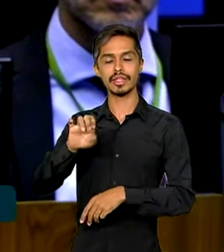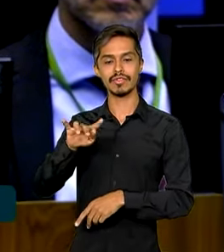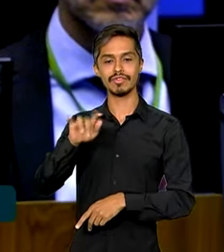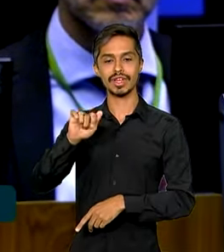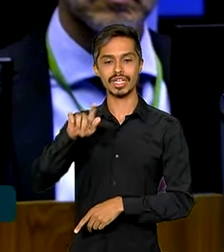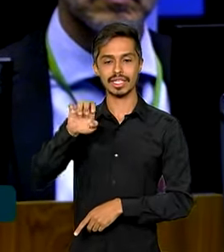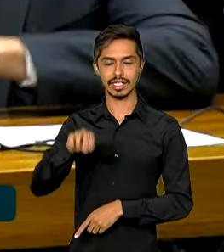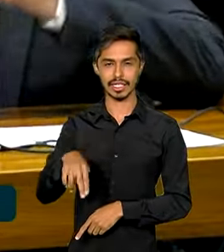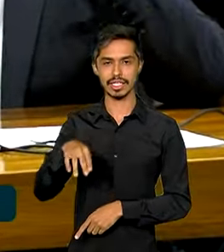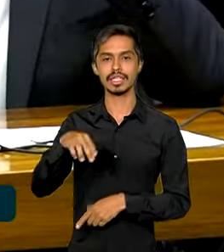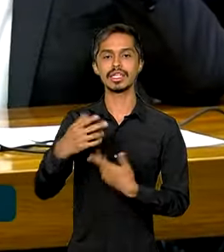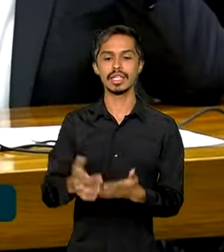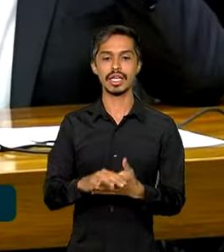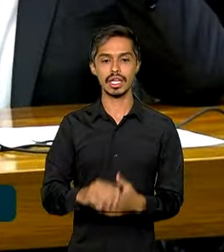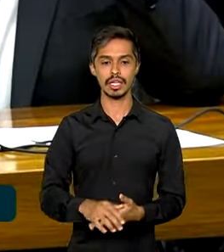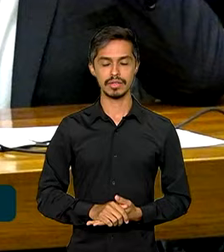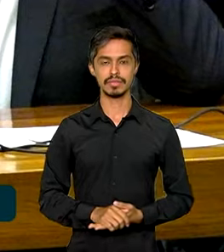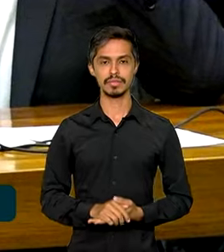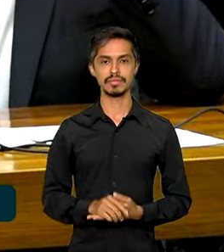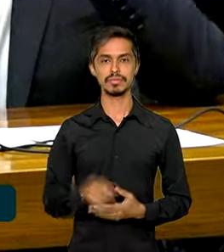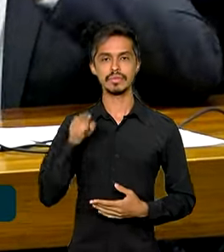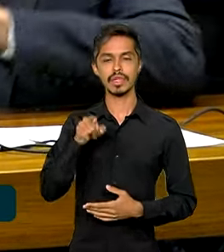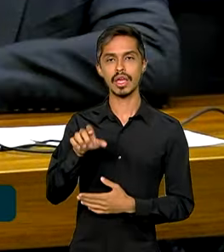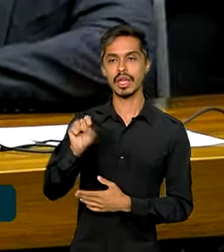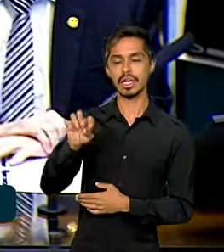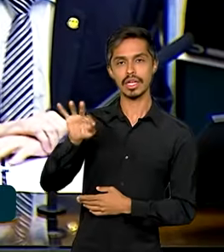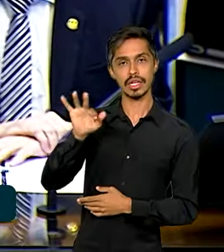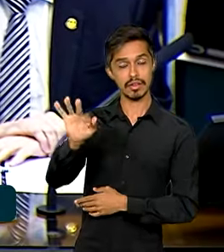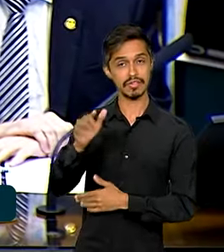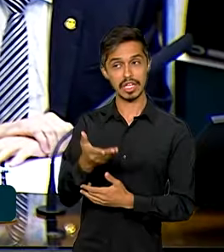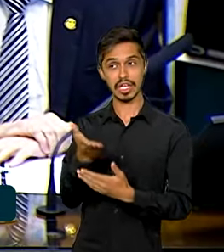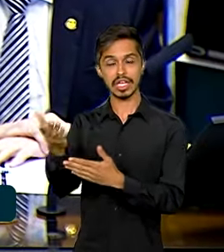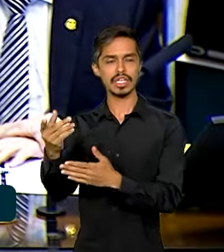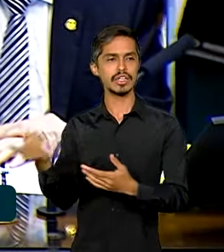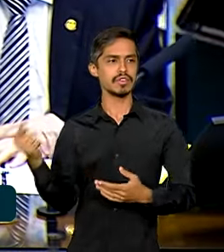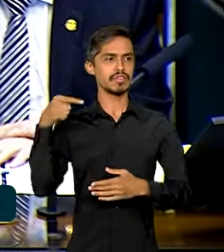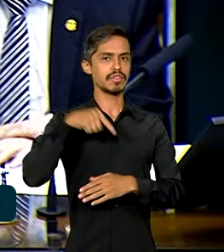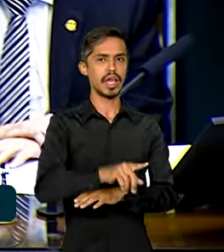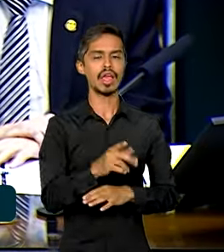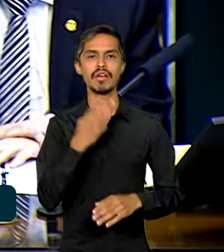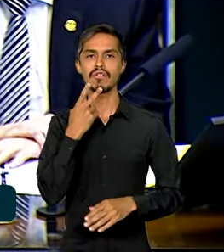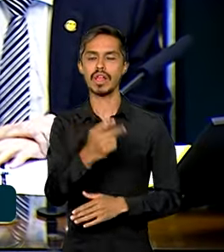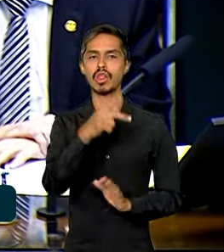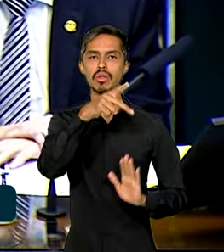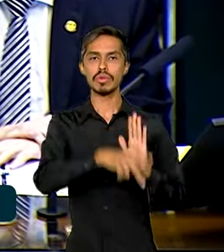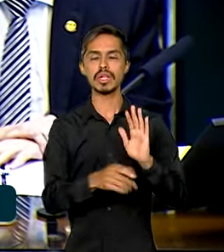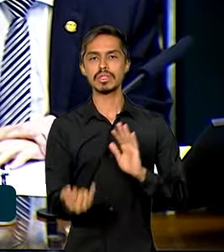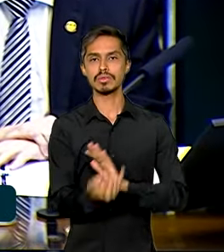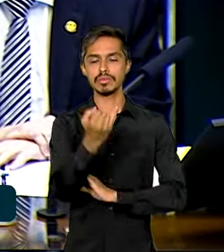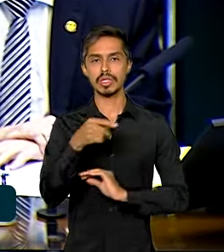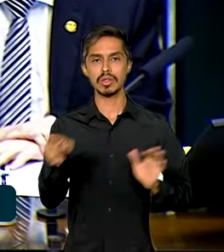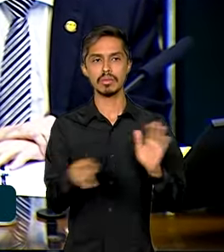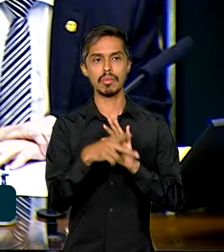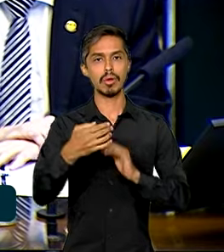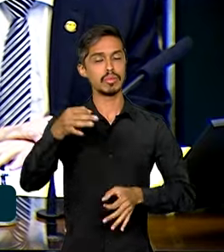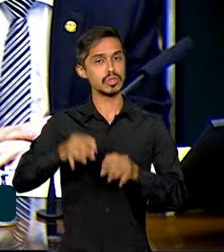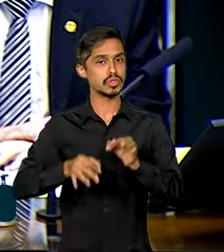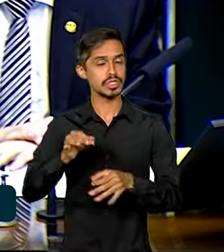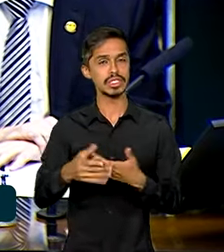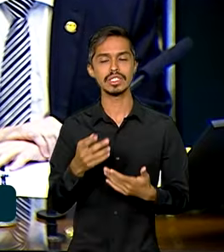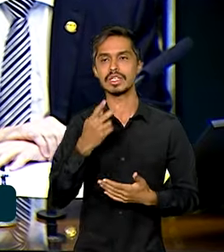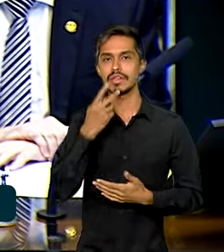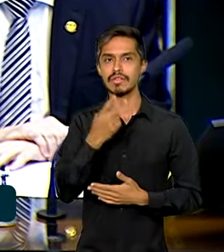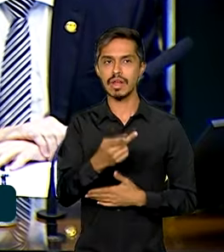do Supremo Tribunal Federal fez um balanço dos trabalhos e falou sobre projetos importantes para o judiciário que